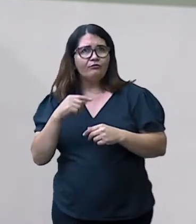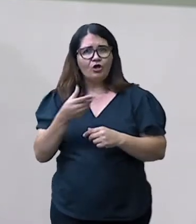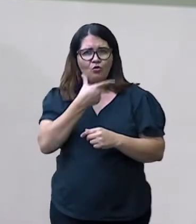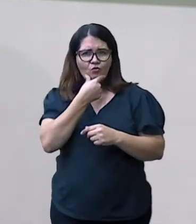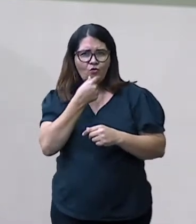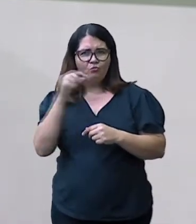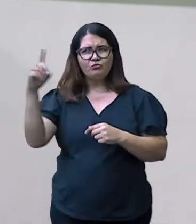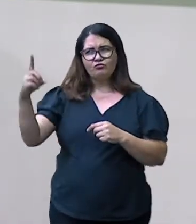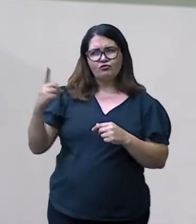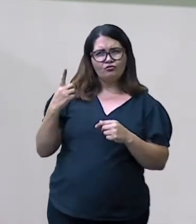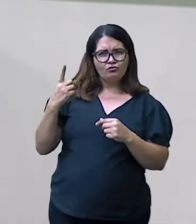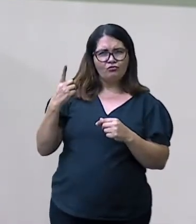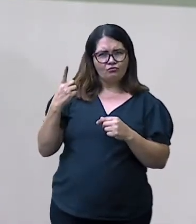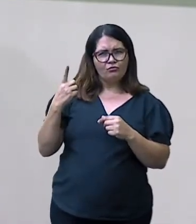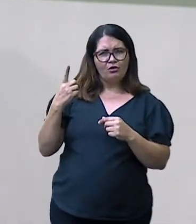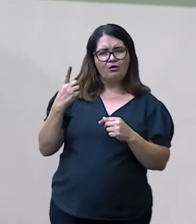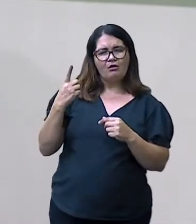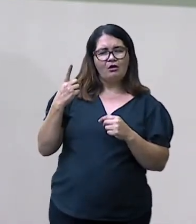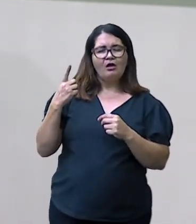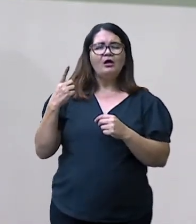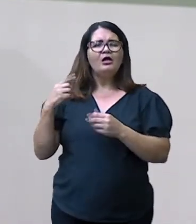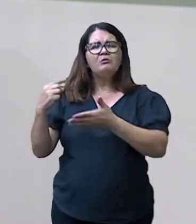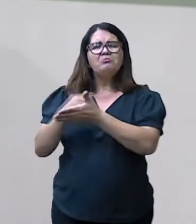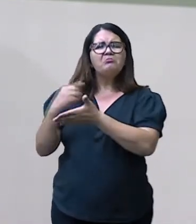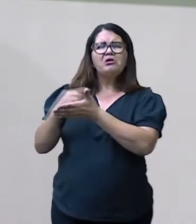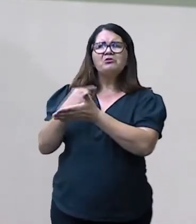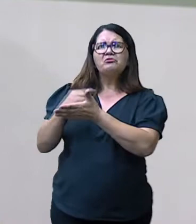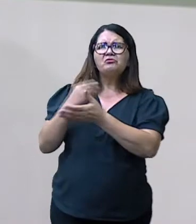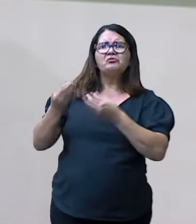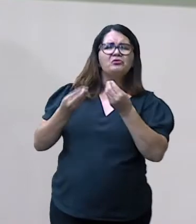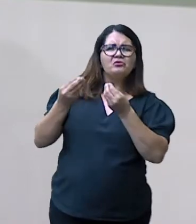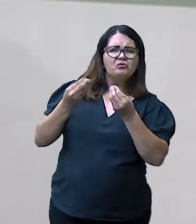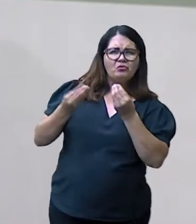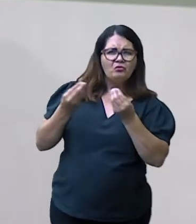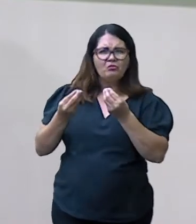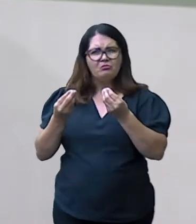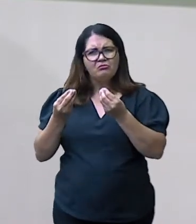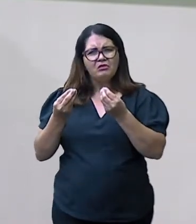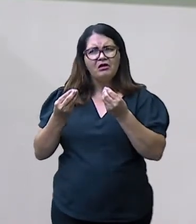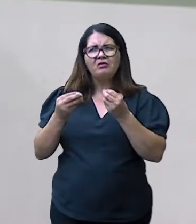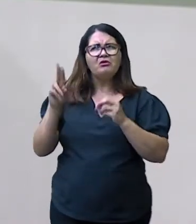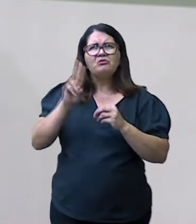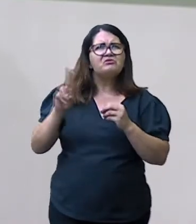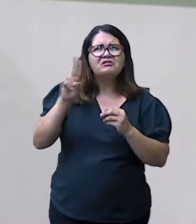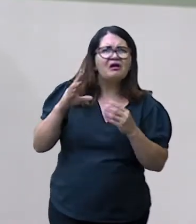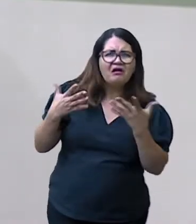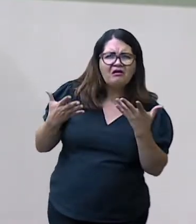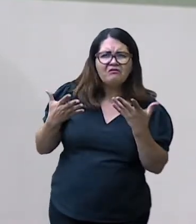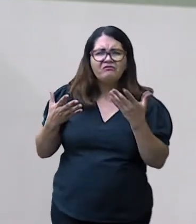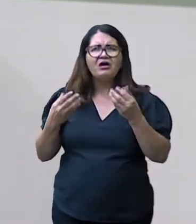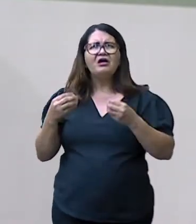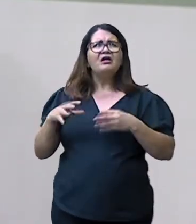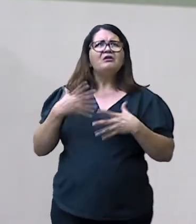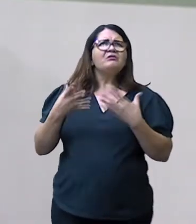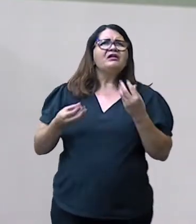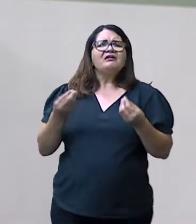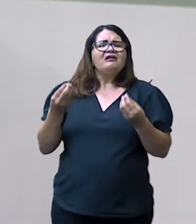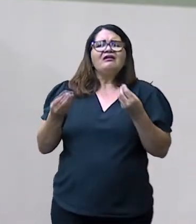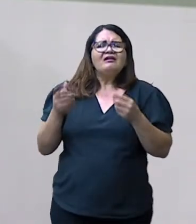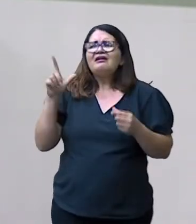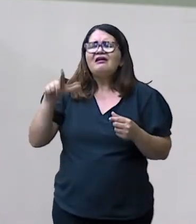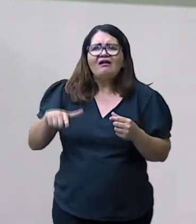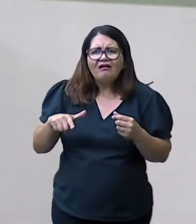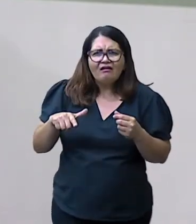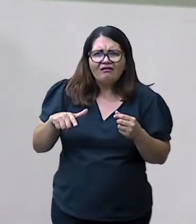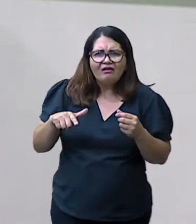mas eu estava já na outra fase, eu já estava no abstrato. Aí ele falou, mas o que é a pintura